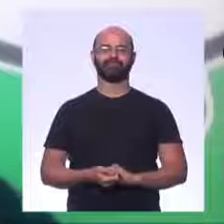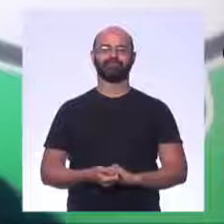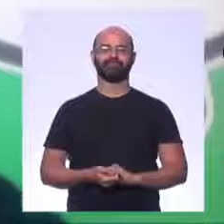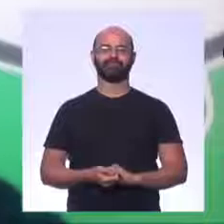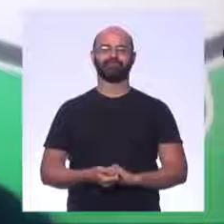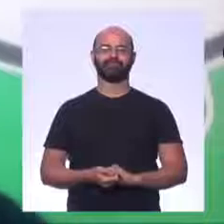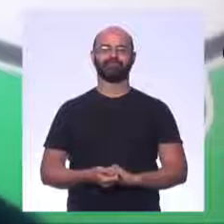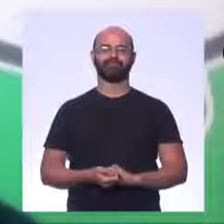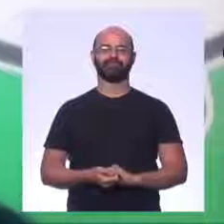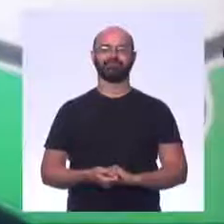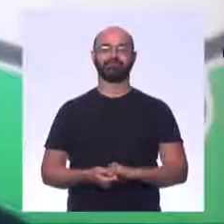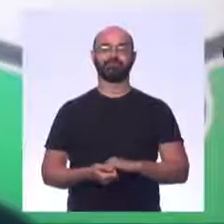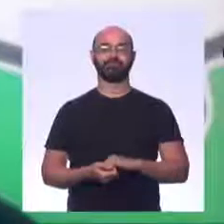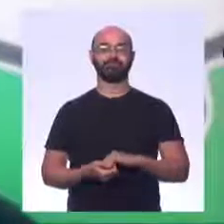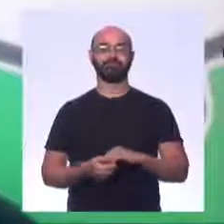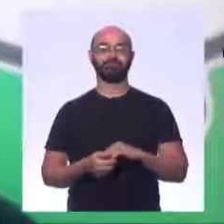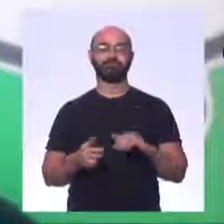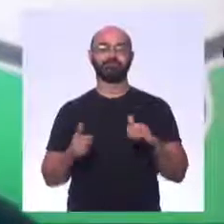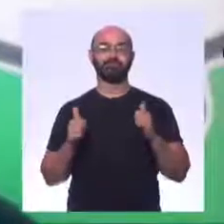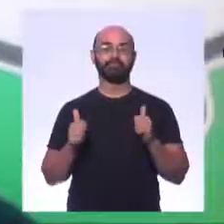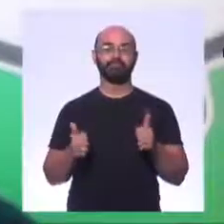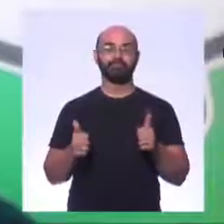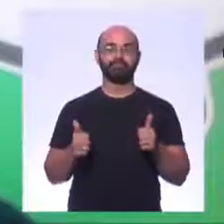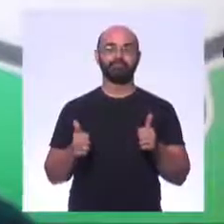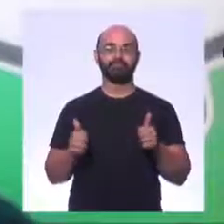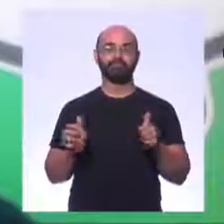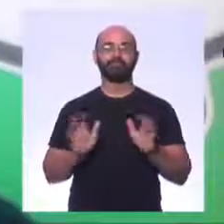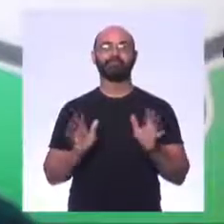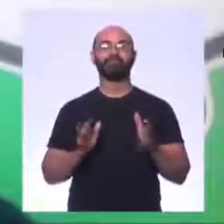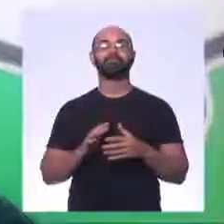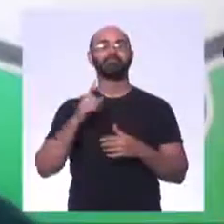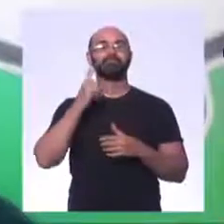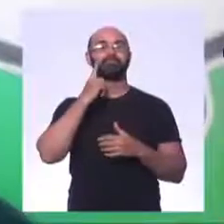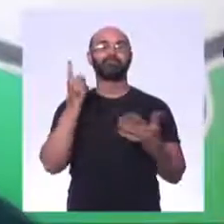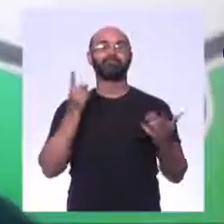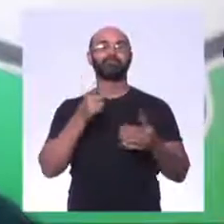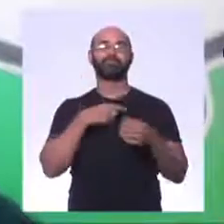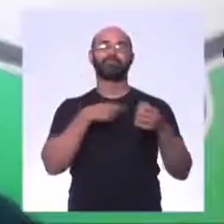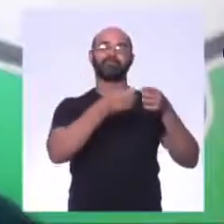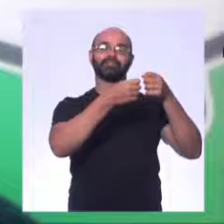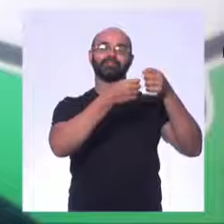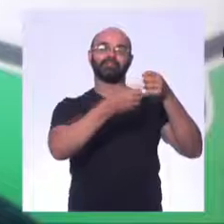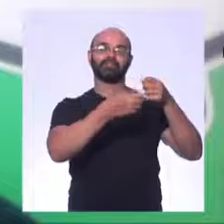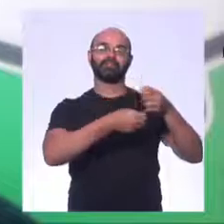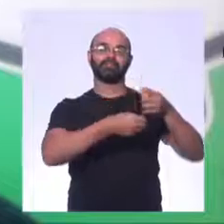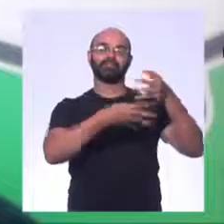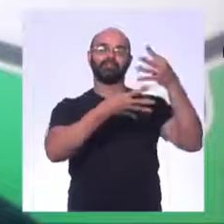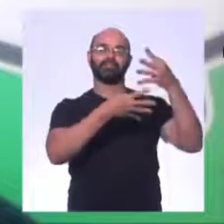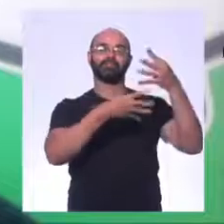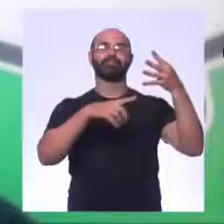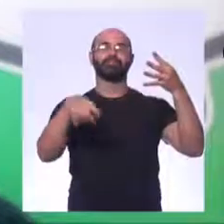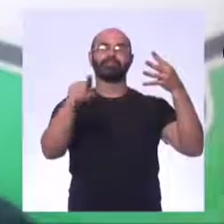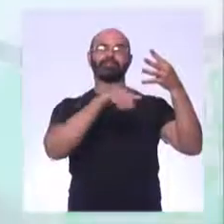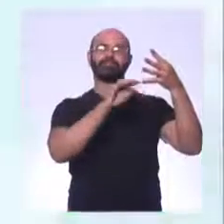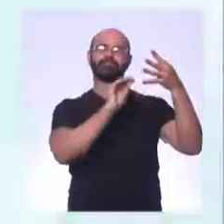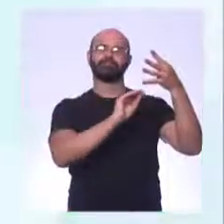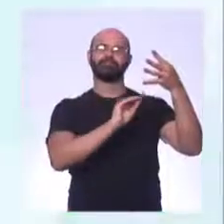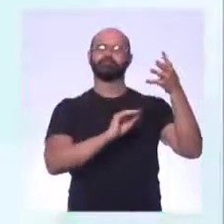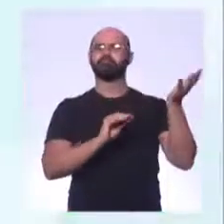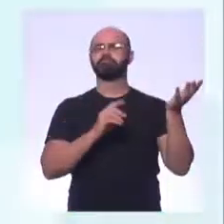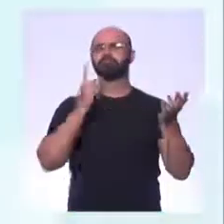Olá, pessoal. Então, vamos realizar novamente a colaboração aqui no chat. Ok? Da onde vem